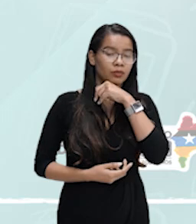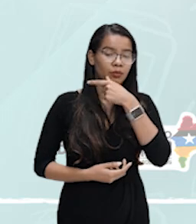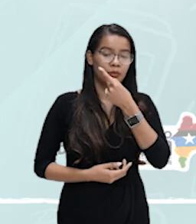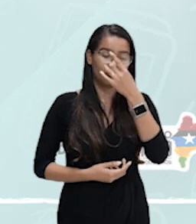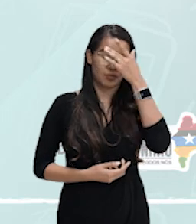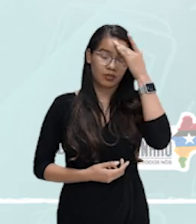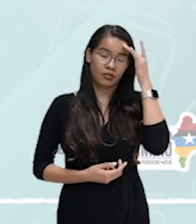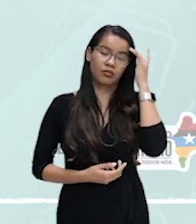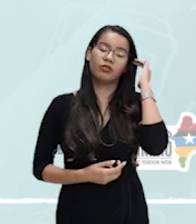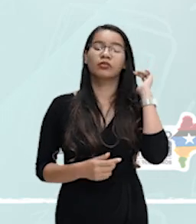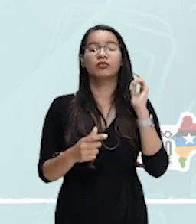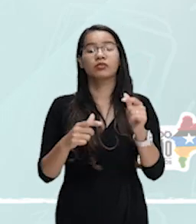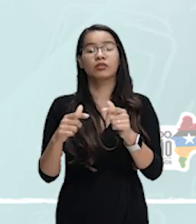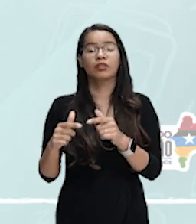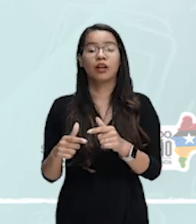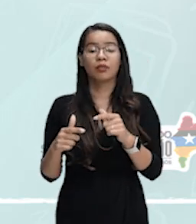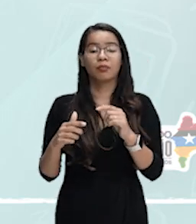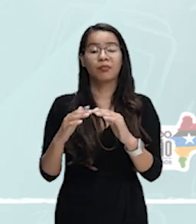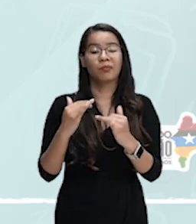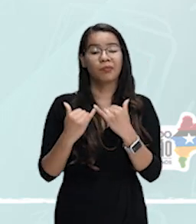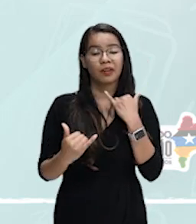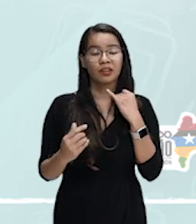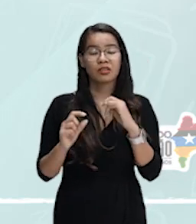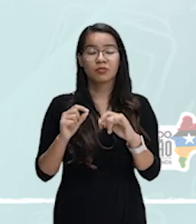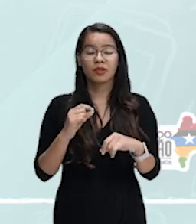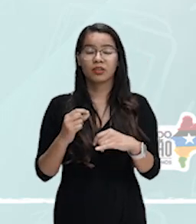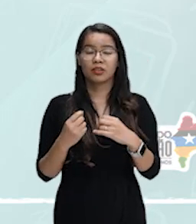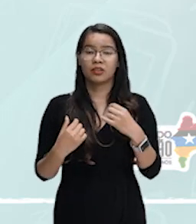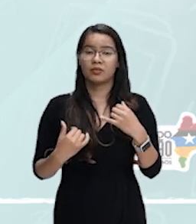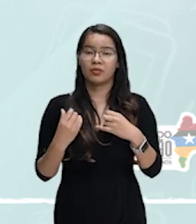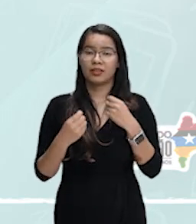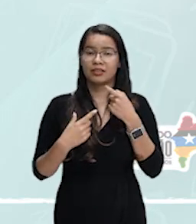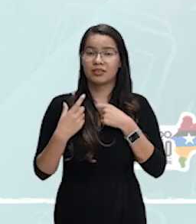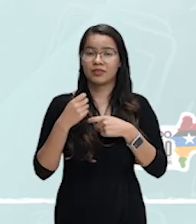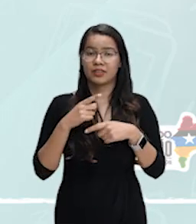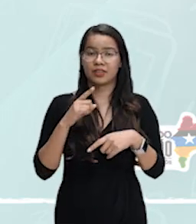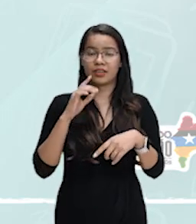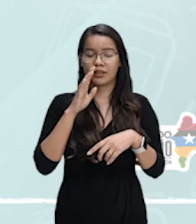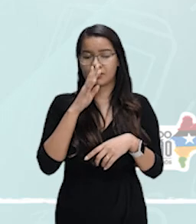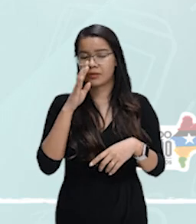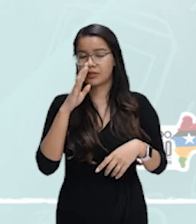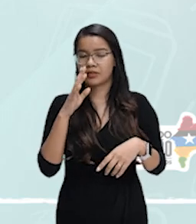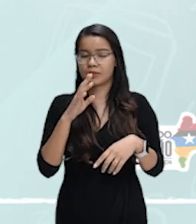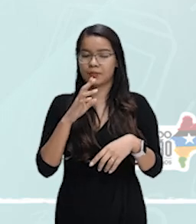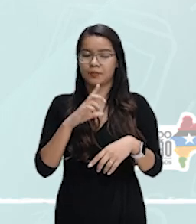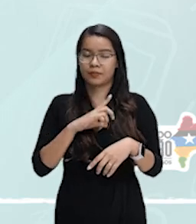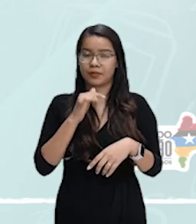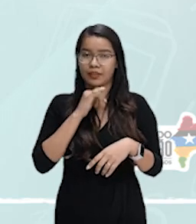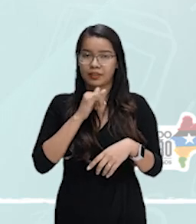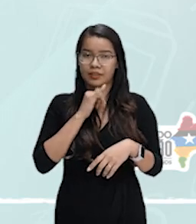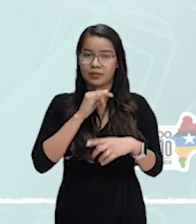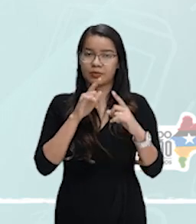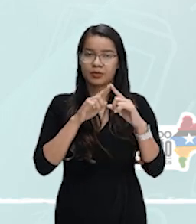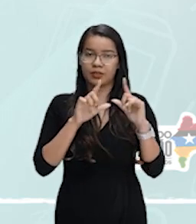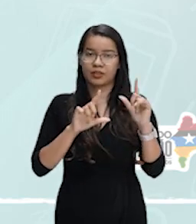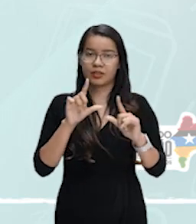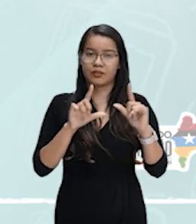local. Parece alguns desenhos, algumas animações que vocês assistem, por exemplo, na TV aberta ou TV por assinatura.